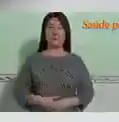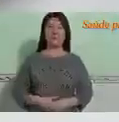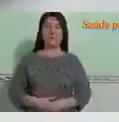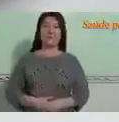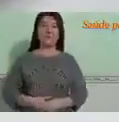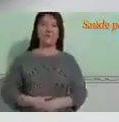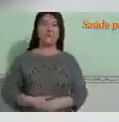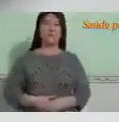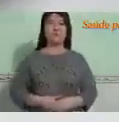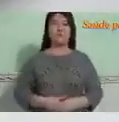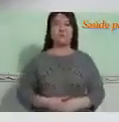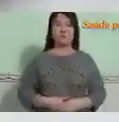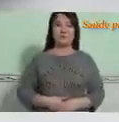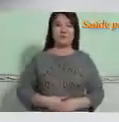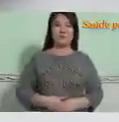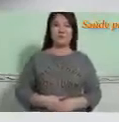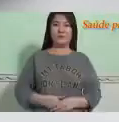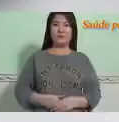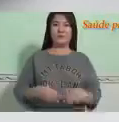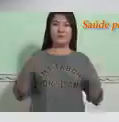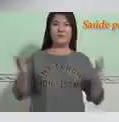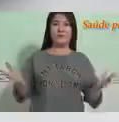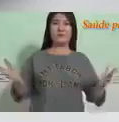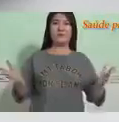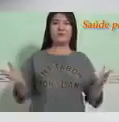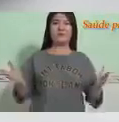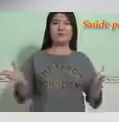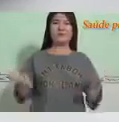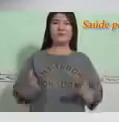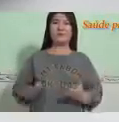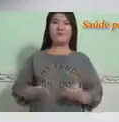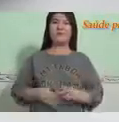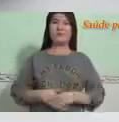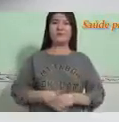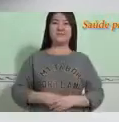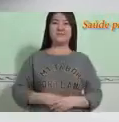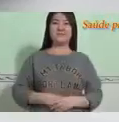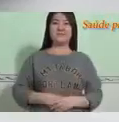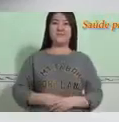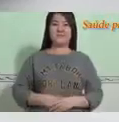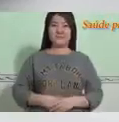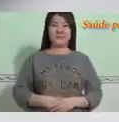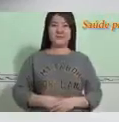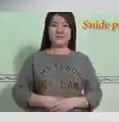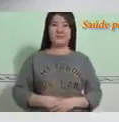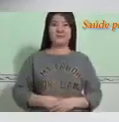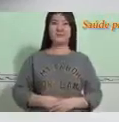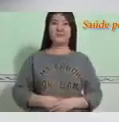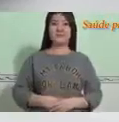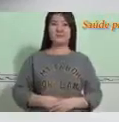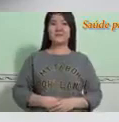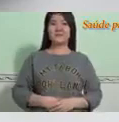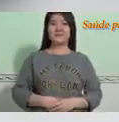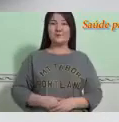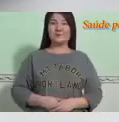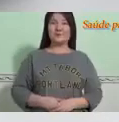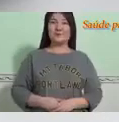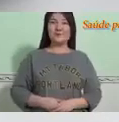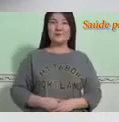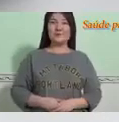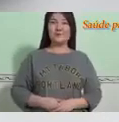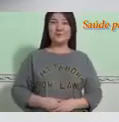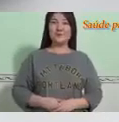(PLOMERS), síndrome respiratória do Oriente Médio, já que ainda não há muitos estudos disponíveis sobre o novo